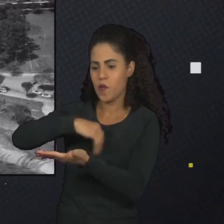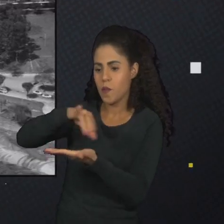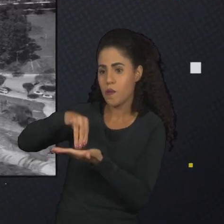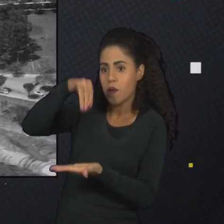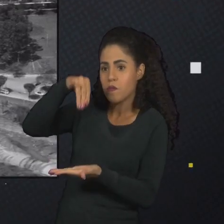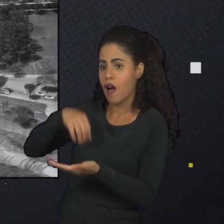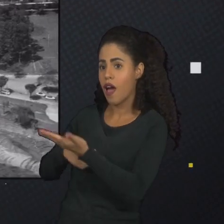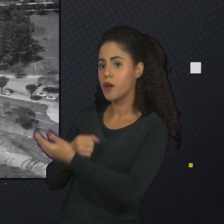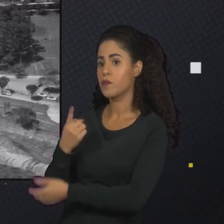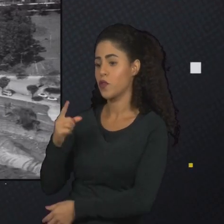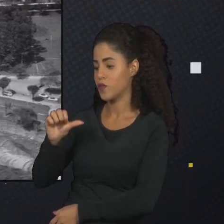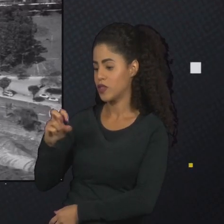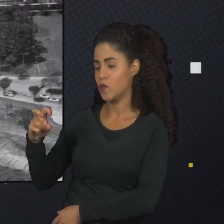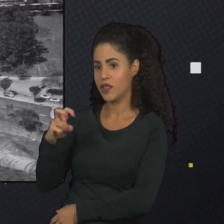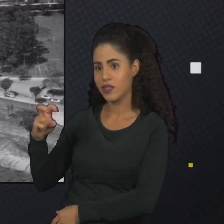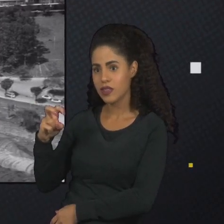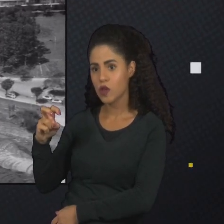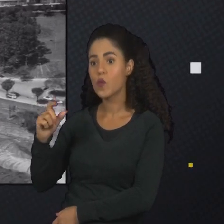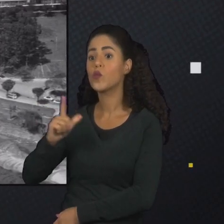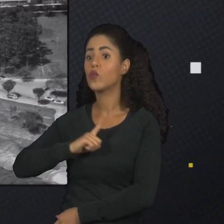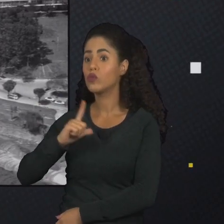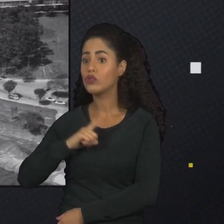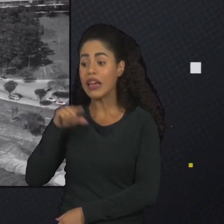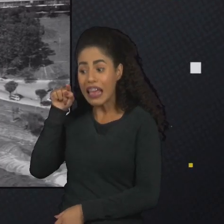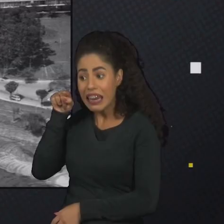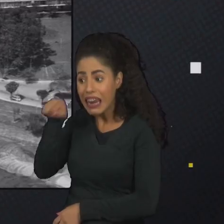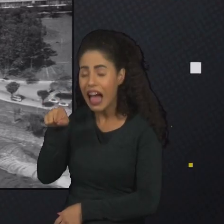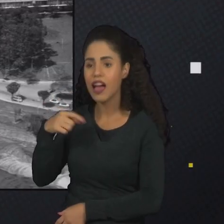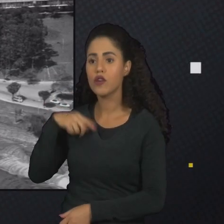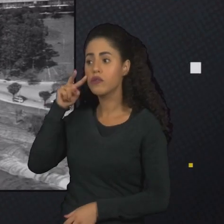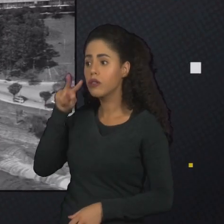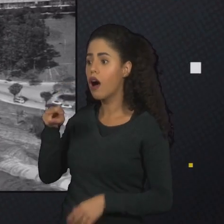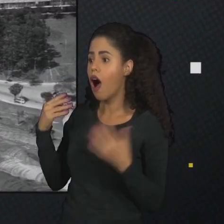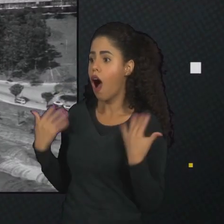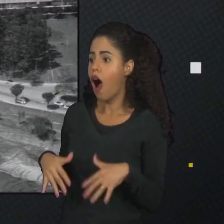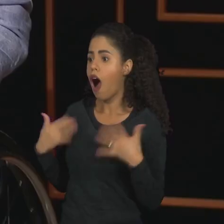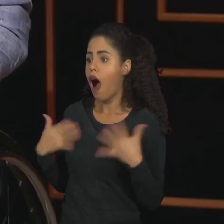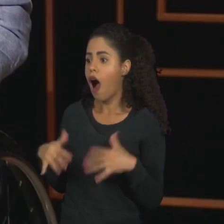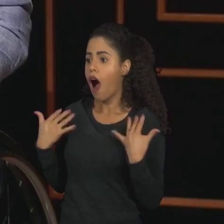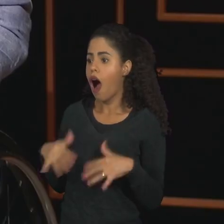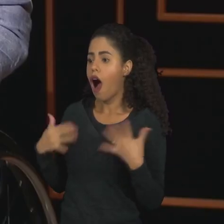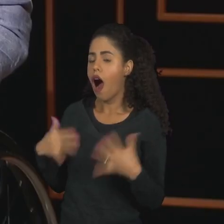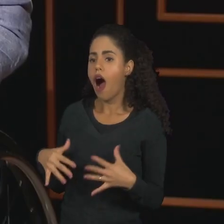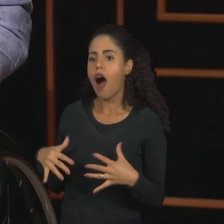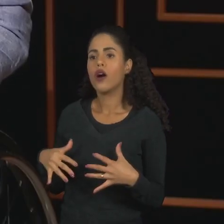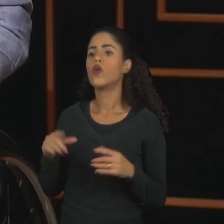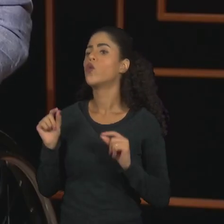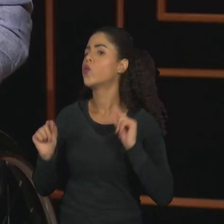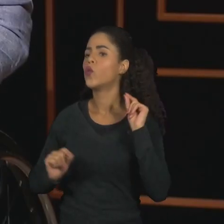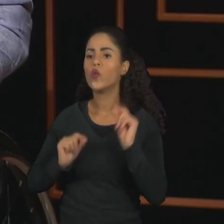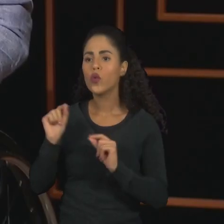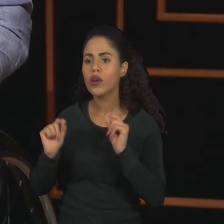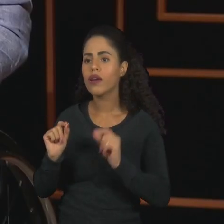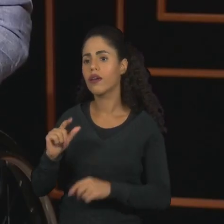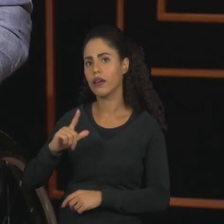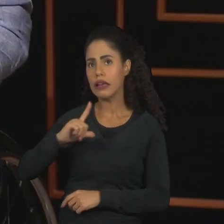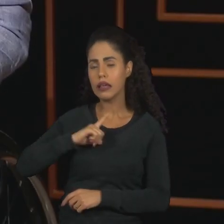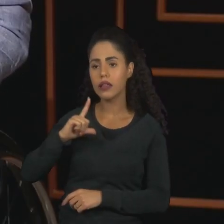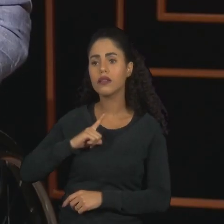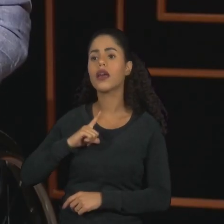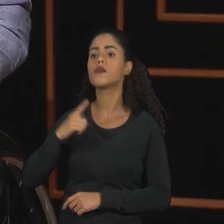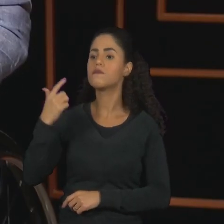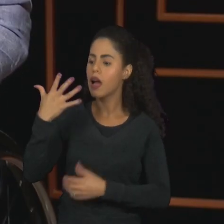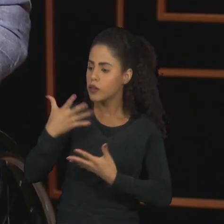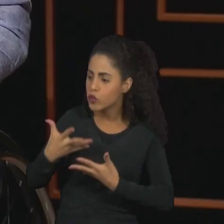foi 55. E aquilo foi assim como se me tirassem de